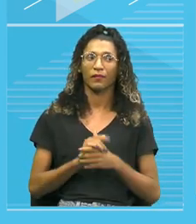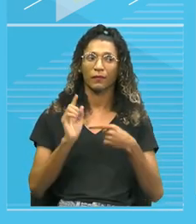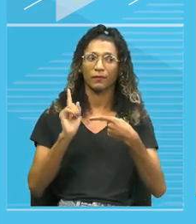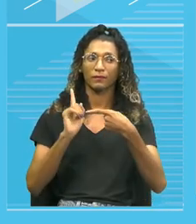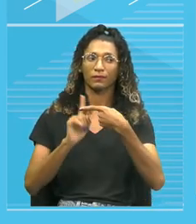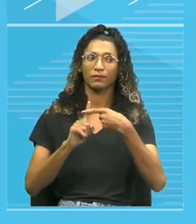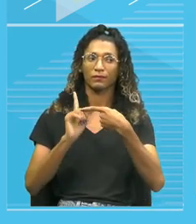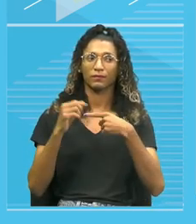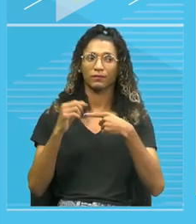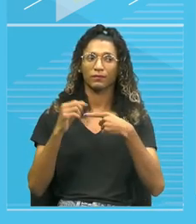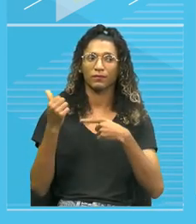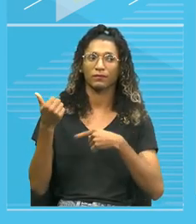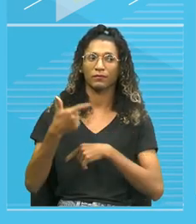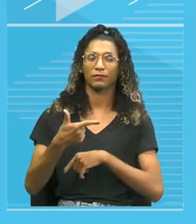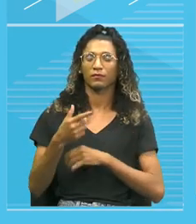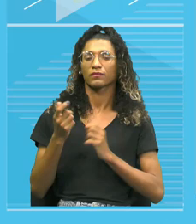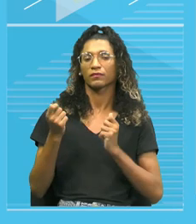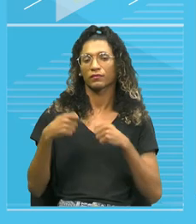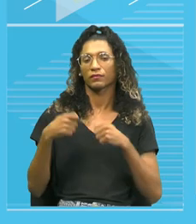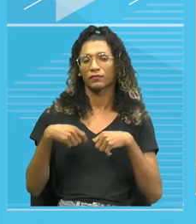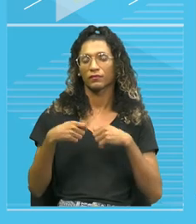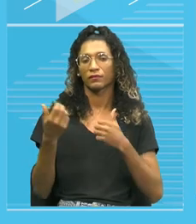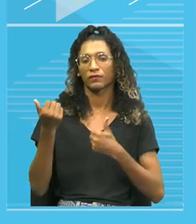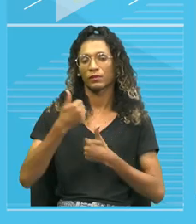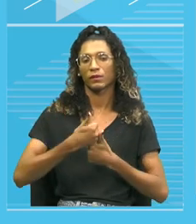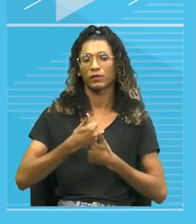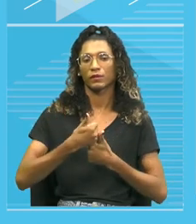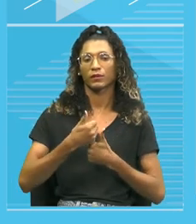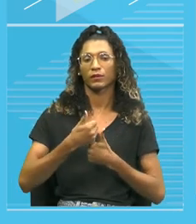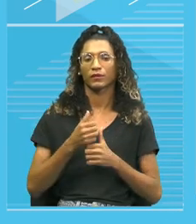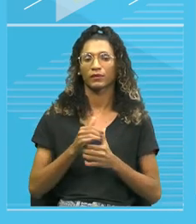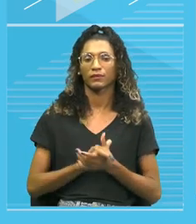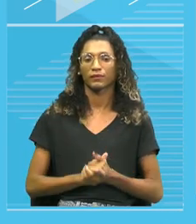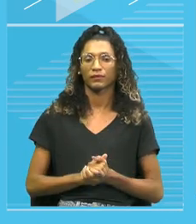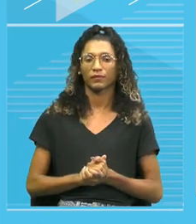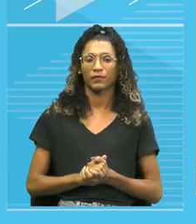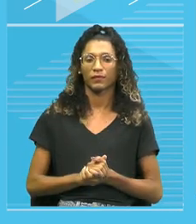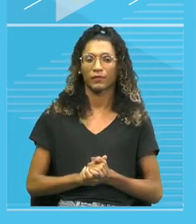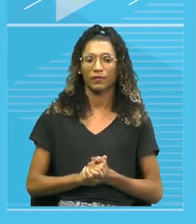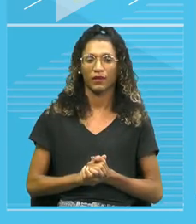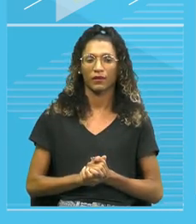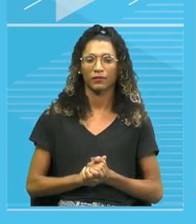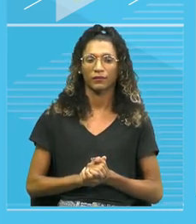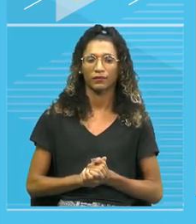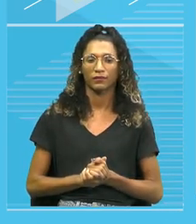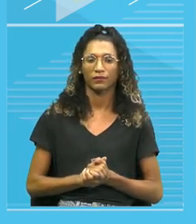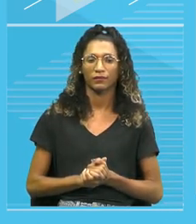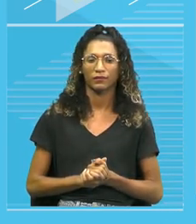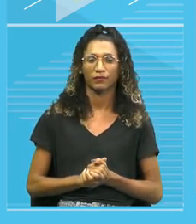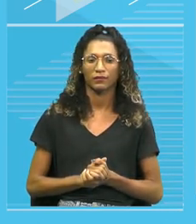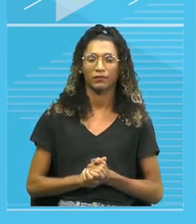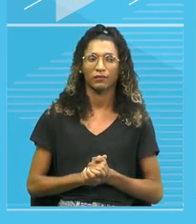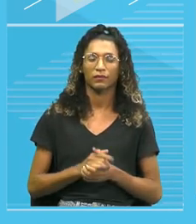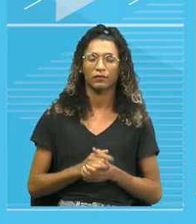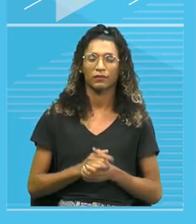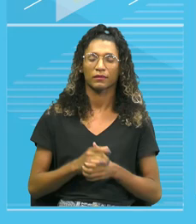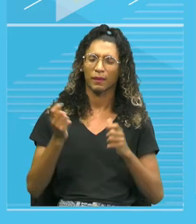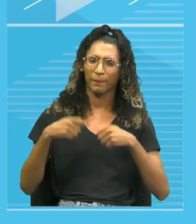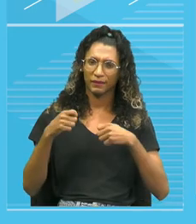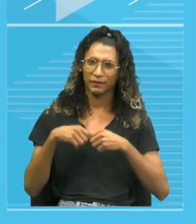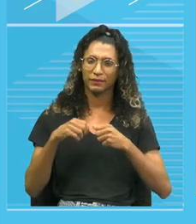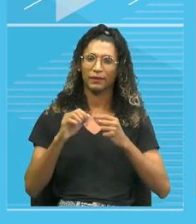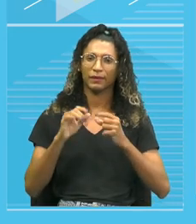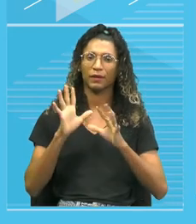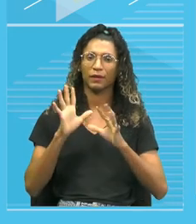12 ó só substituir agora ficou sossegado demais é só somar